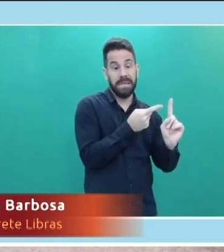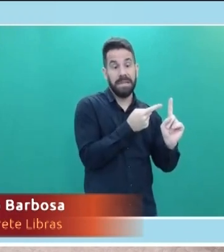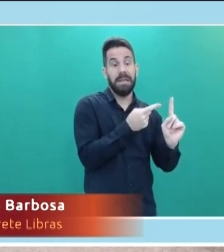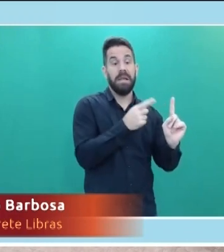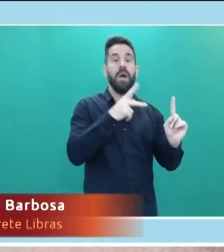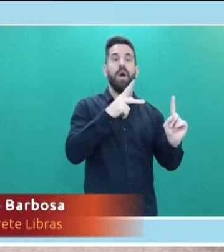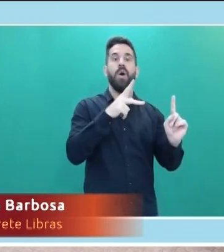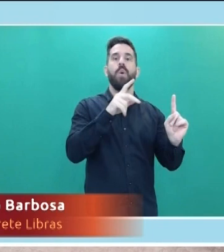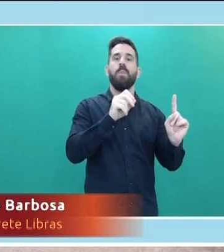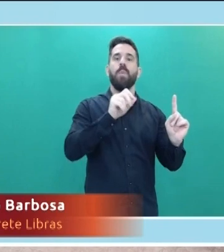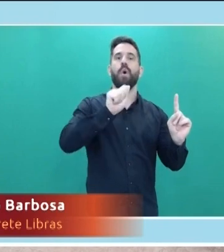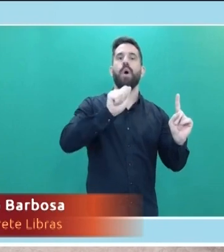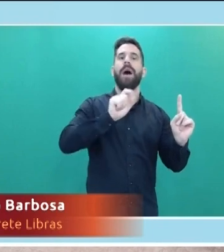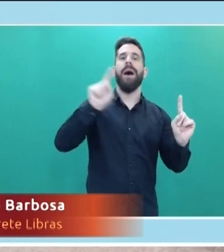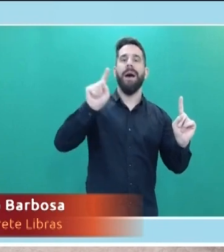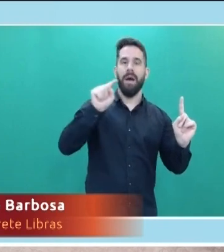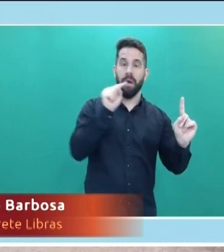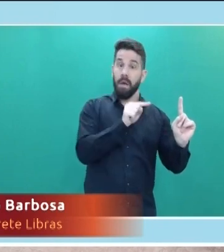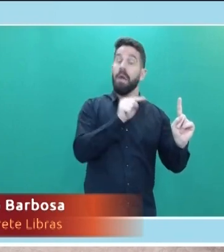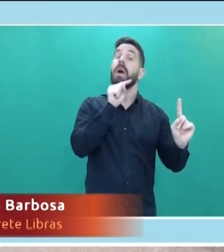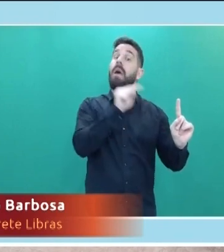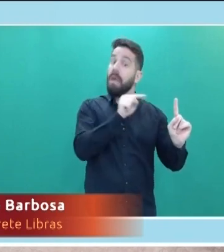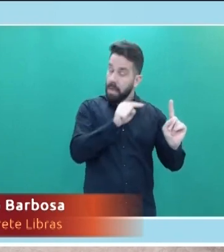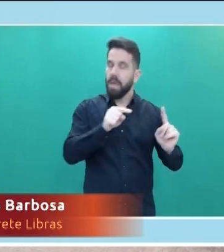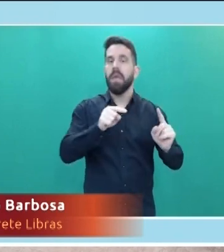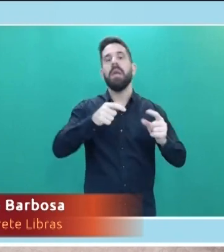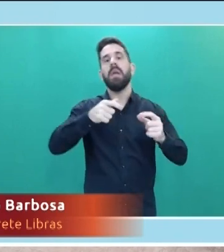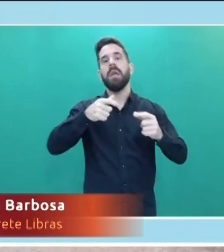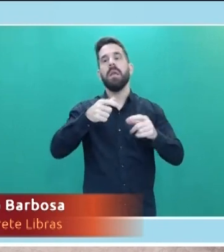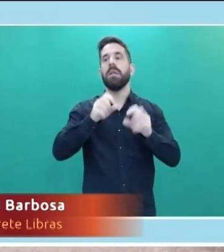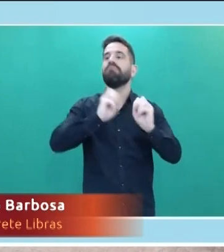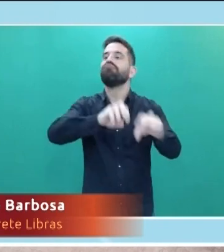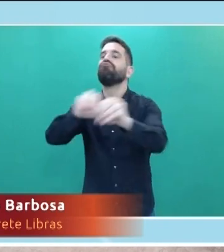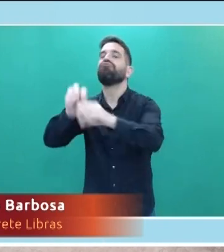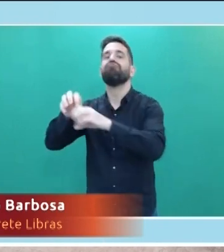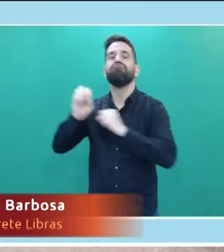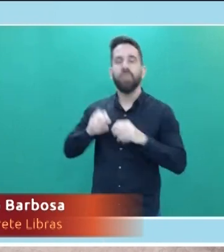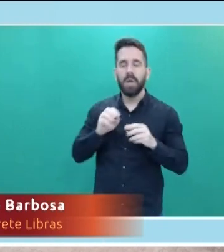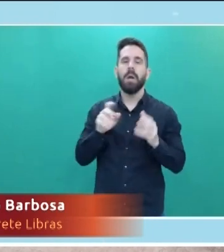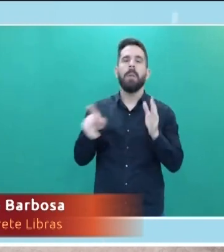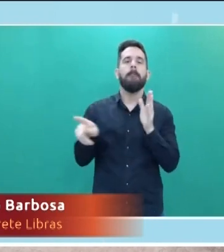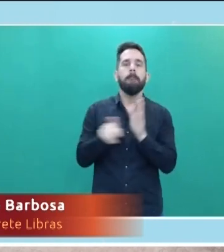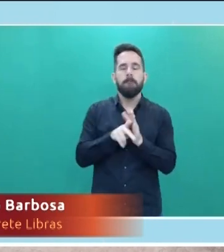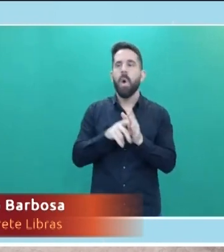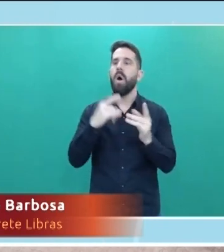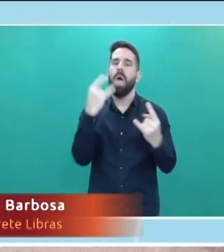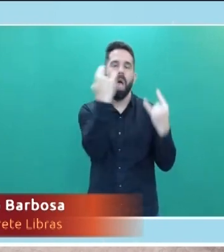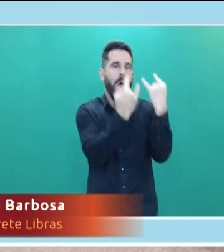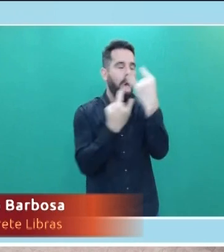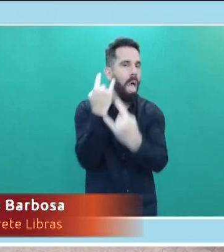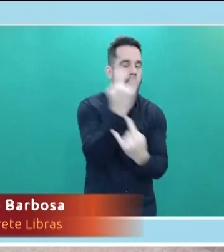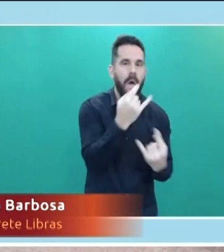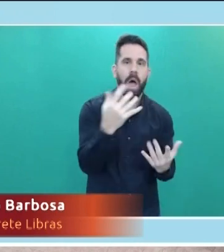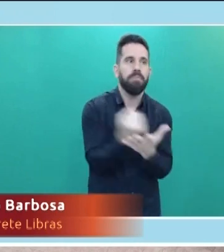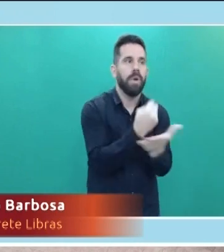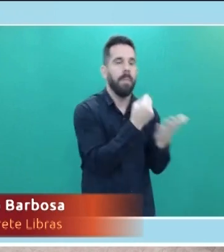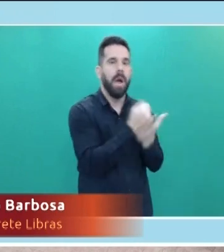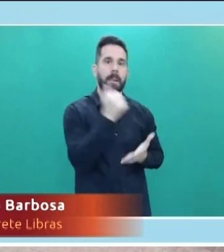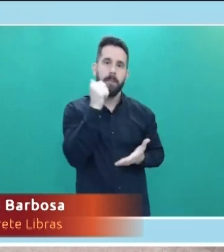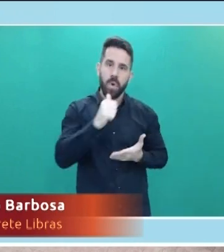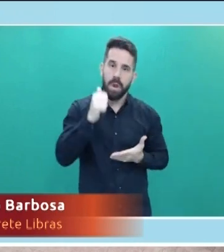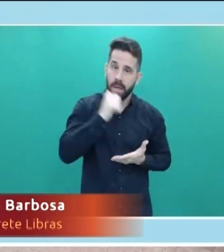de sedução, junto com o manual Red Pill, né? Que eles fizeram disso uma indústria muito lucrativa, inclusive. Então,